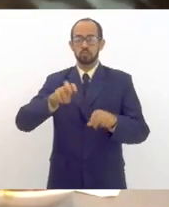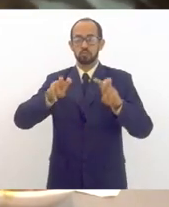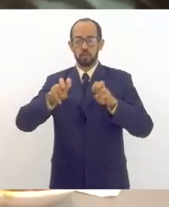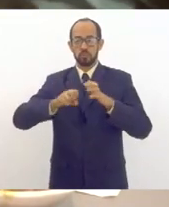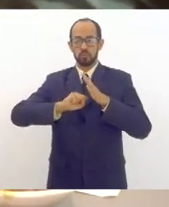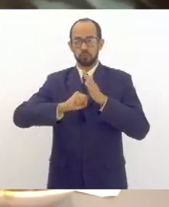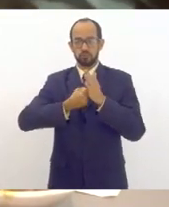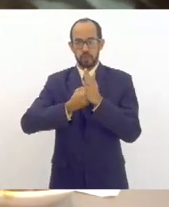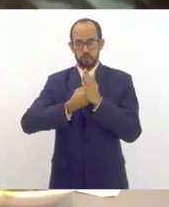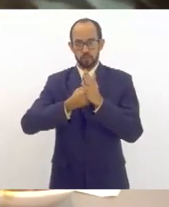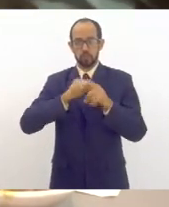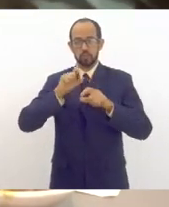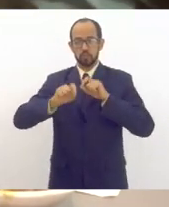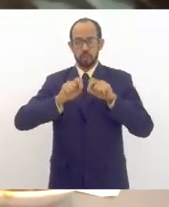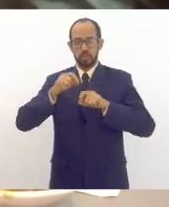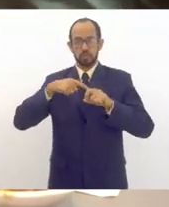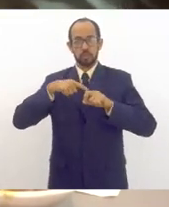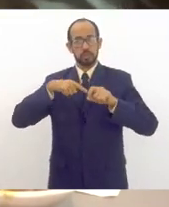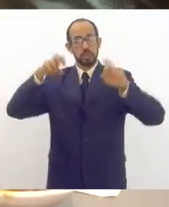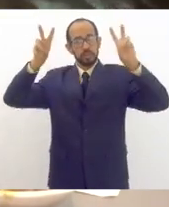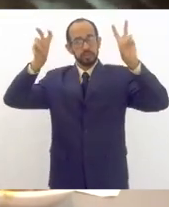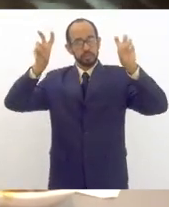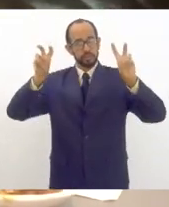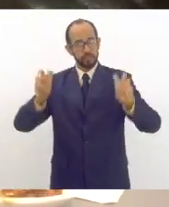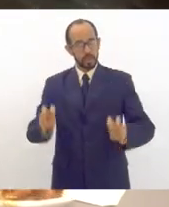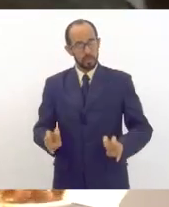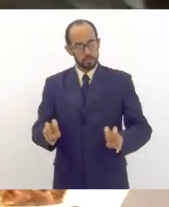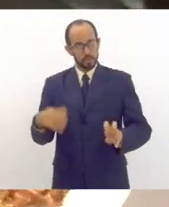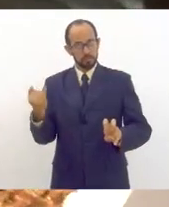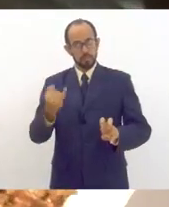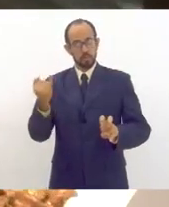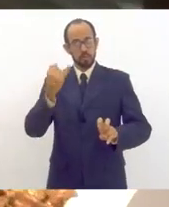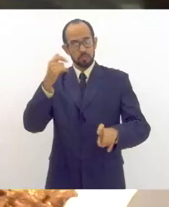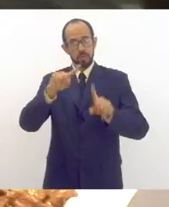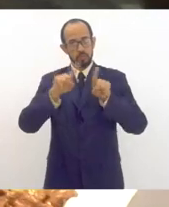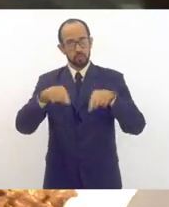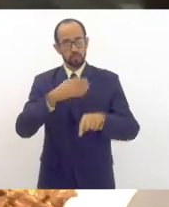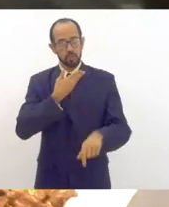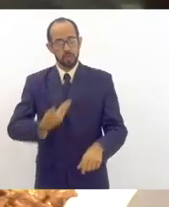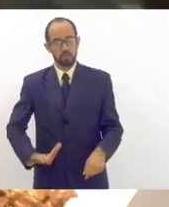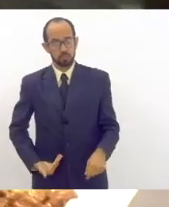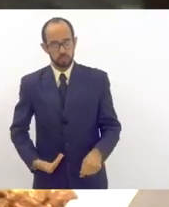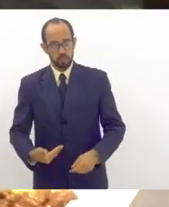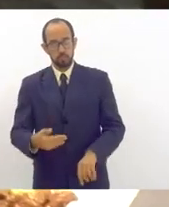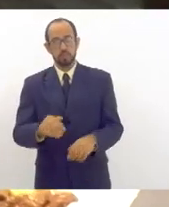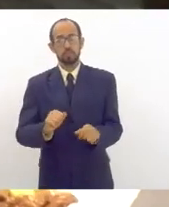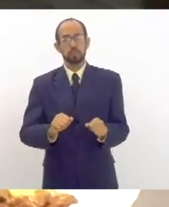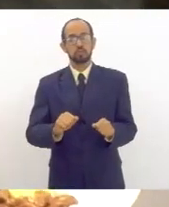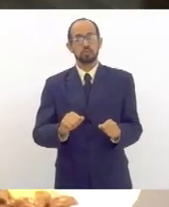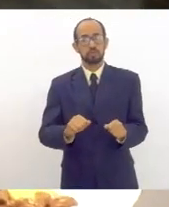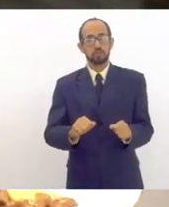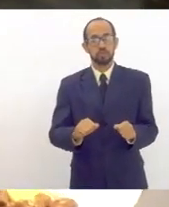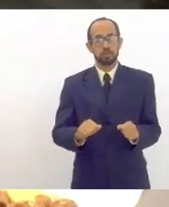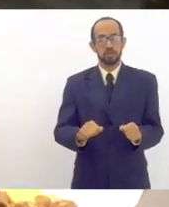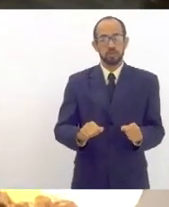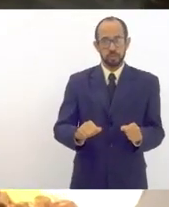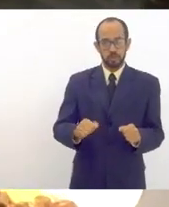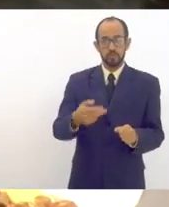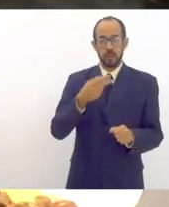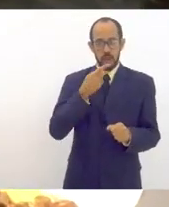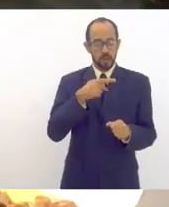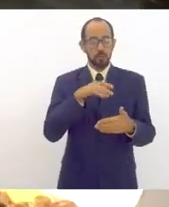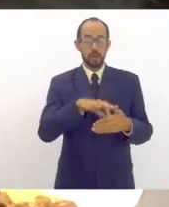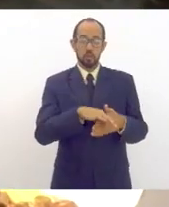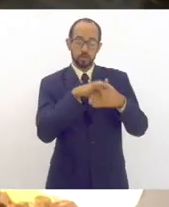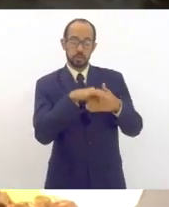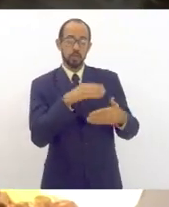vetos, nós temos temas que são muito relevantes para os servidores públicos, aí já me dirigindo ao líder do governo, nosso